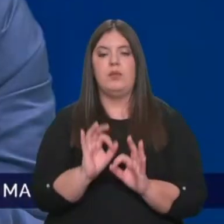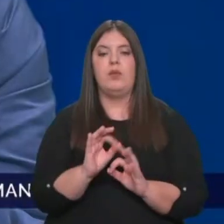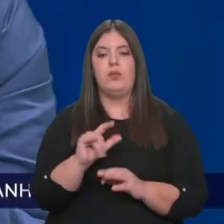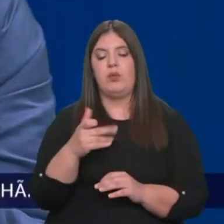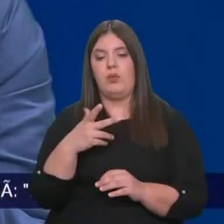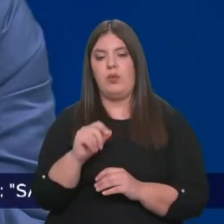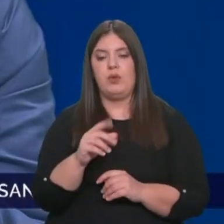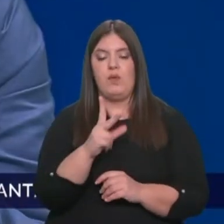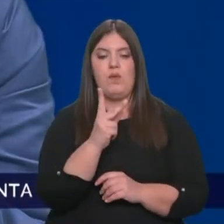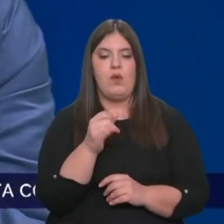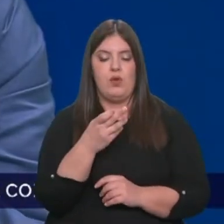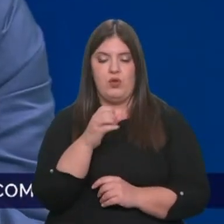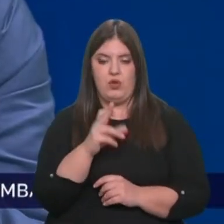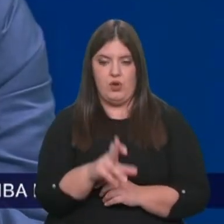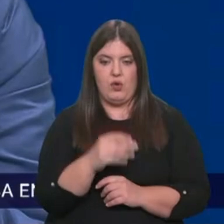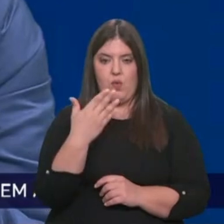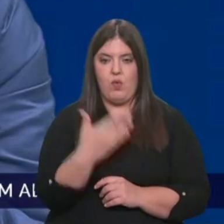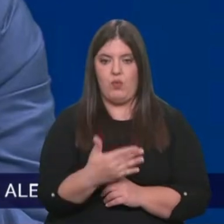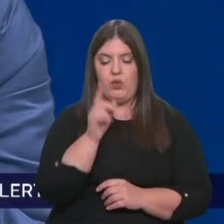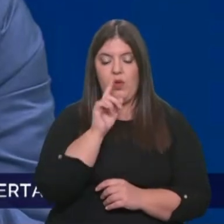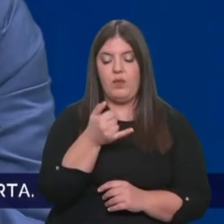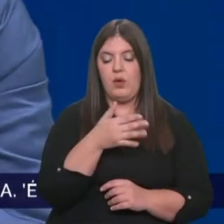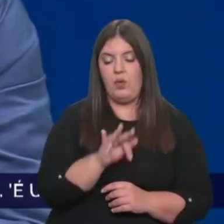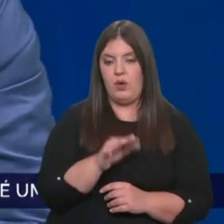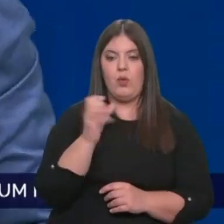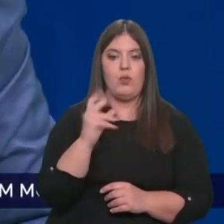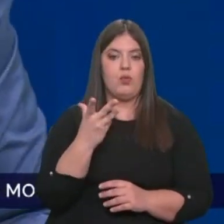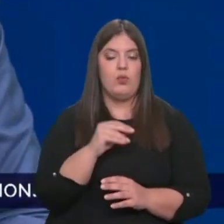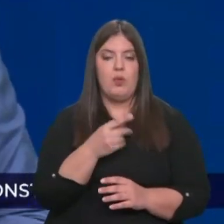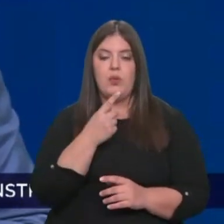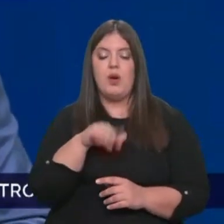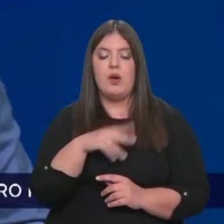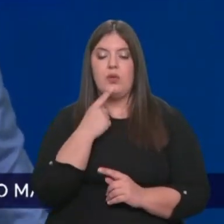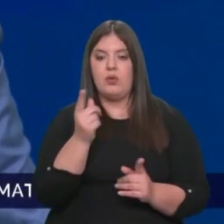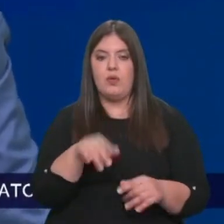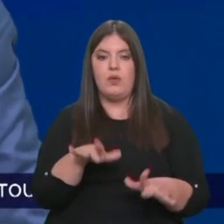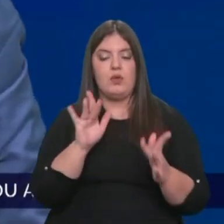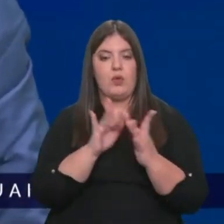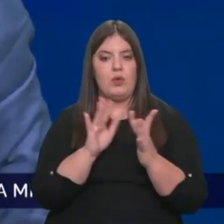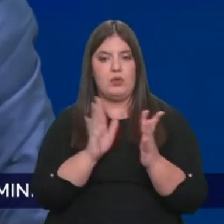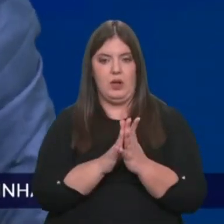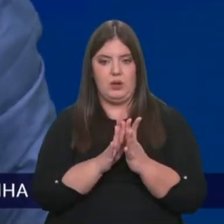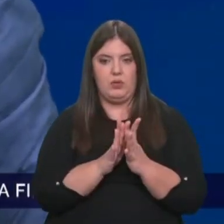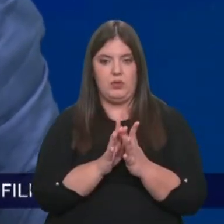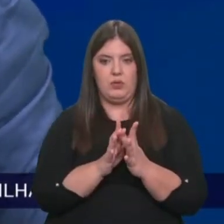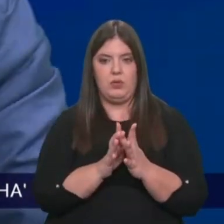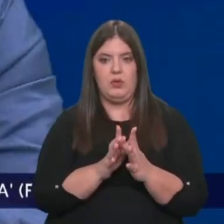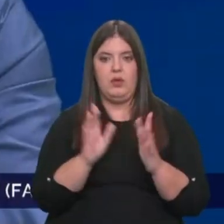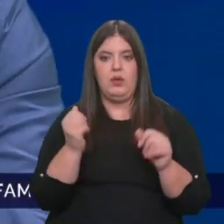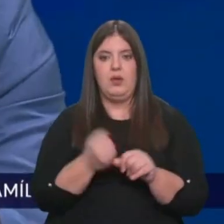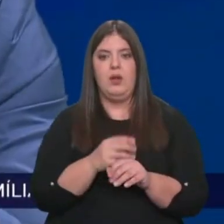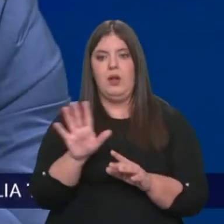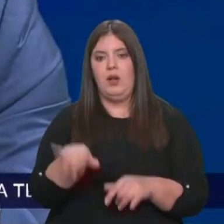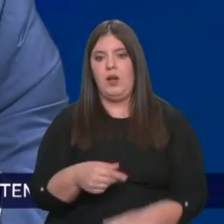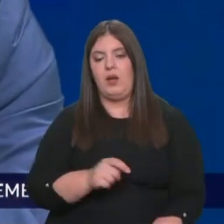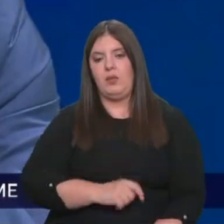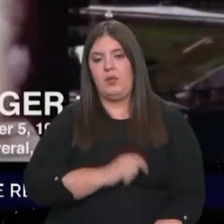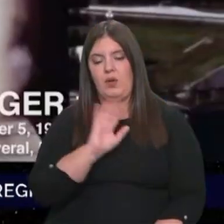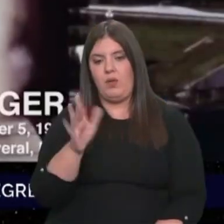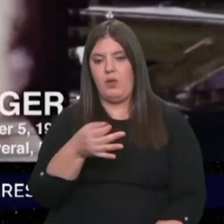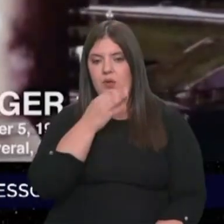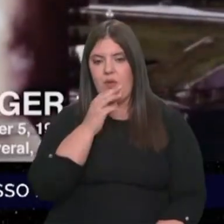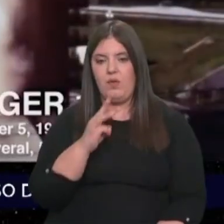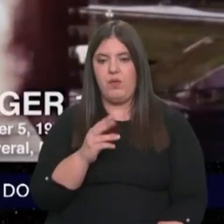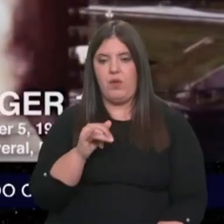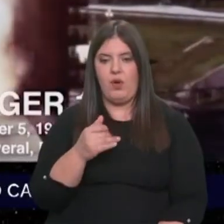proeza da Voyager 1. A 24 de outubro, a NASA restabeleceu o contacto com a Eu fico sempre emocionado quando falo da